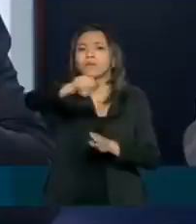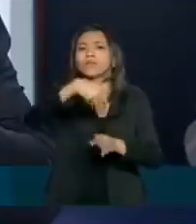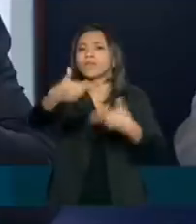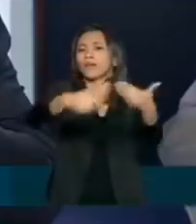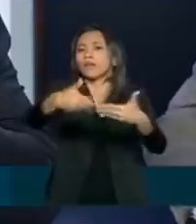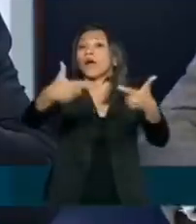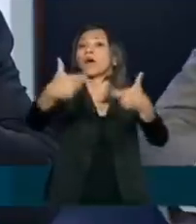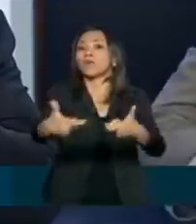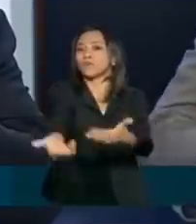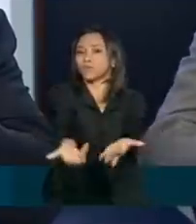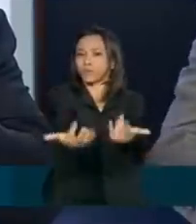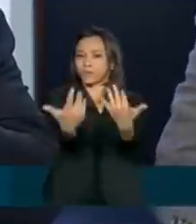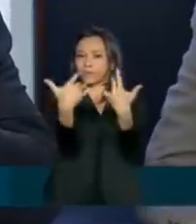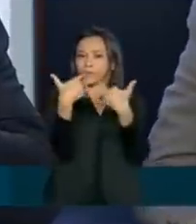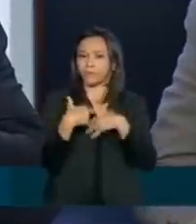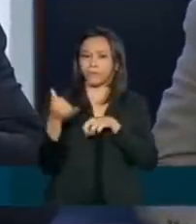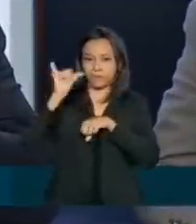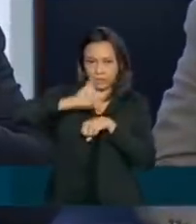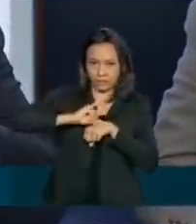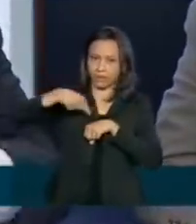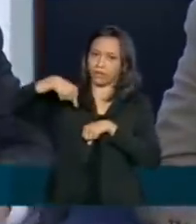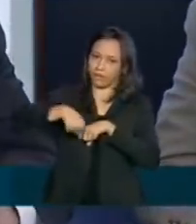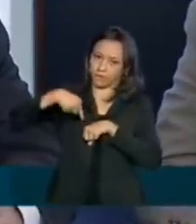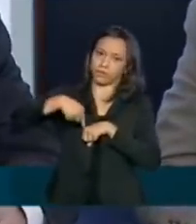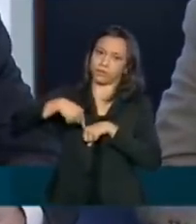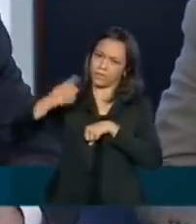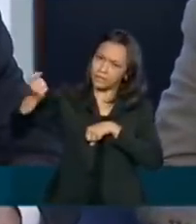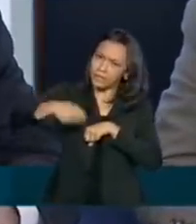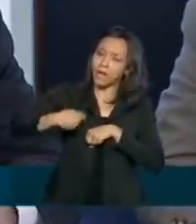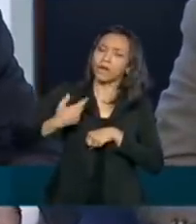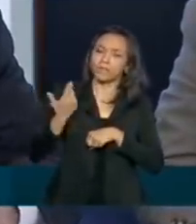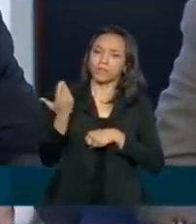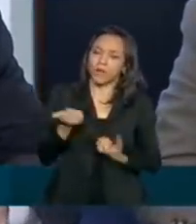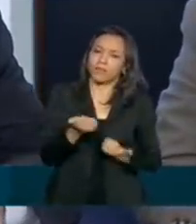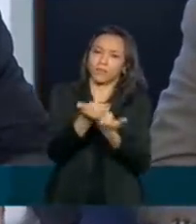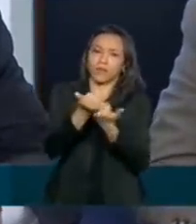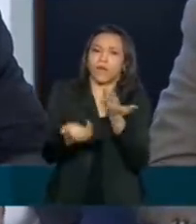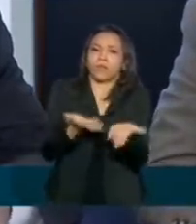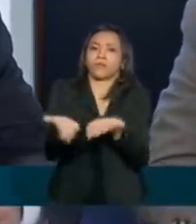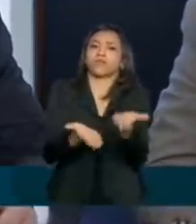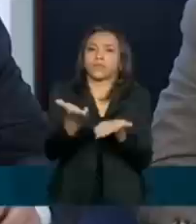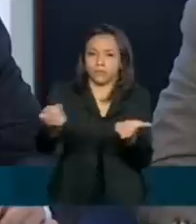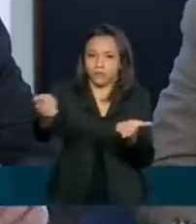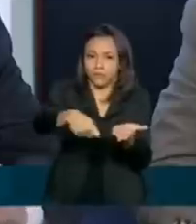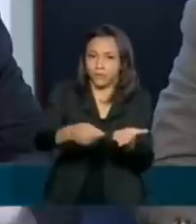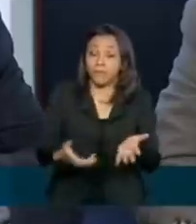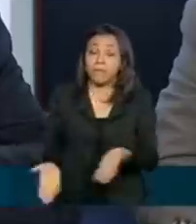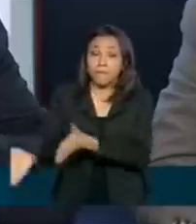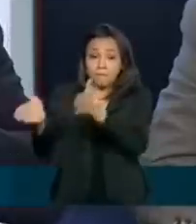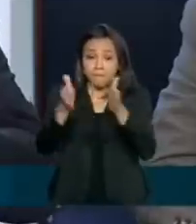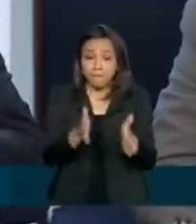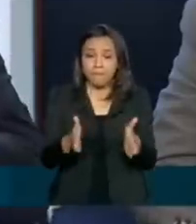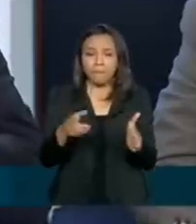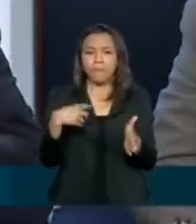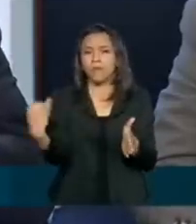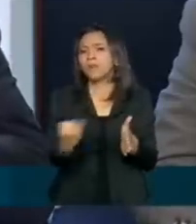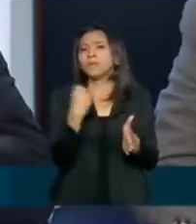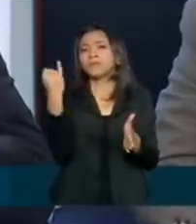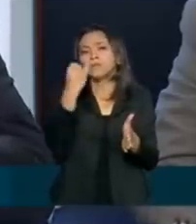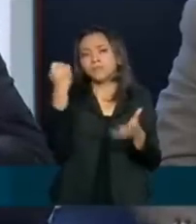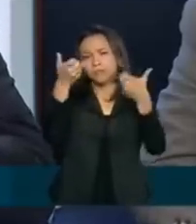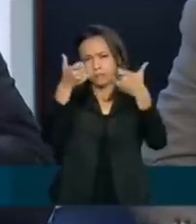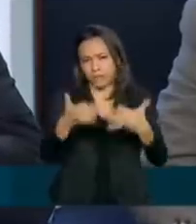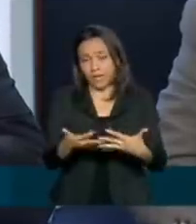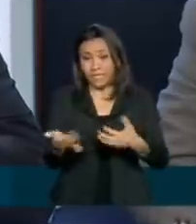do interior que tenham condição de atender esse reforço. É importante colocar que nas